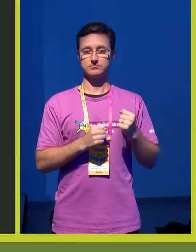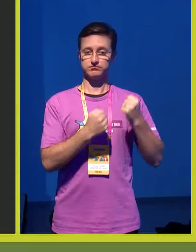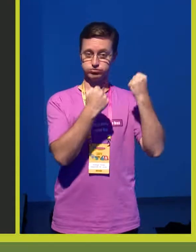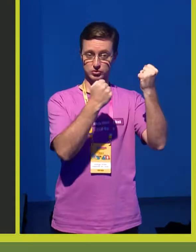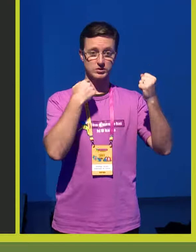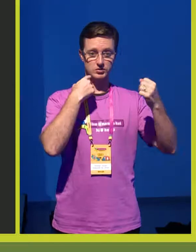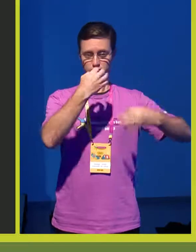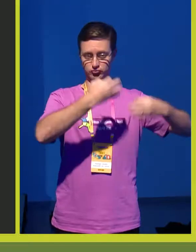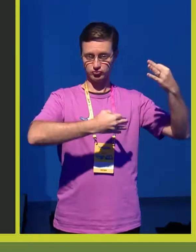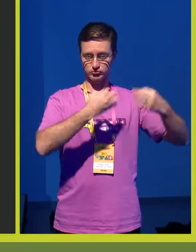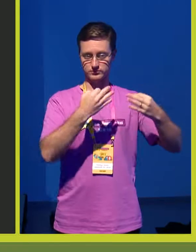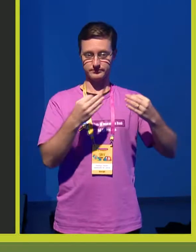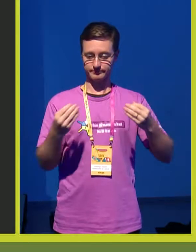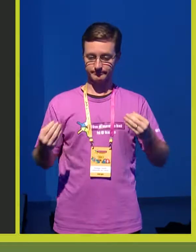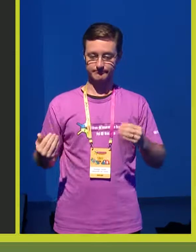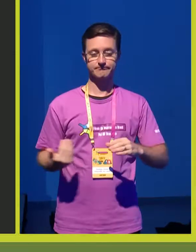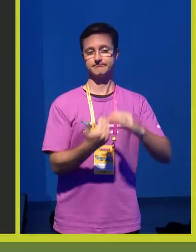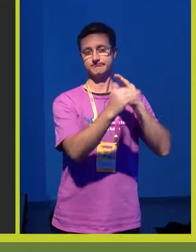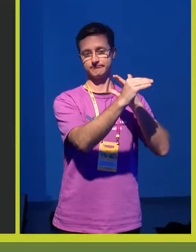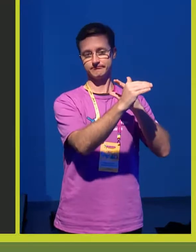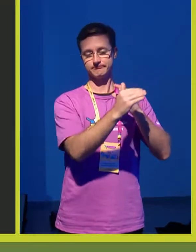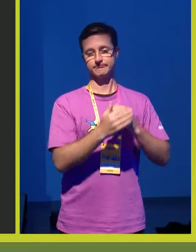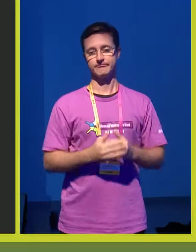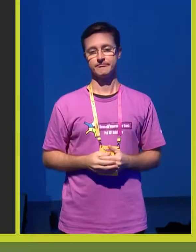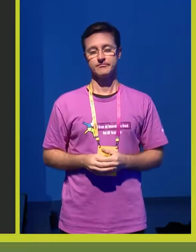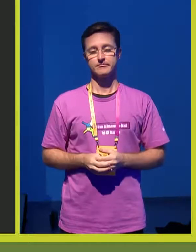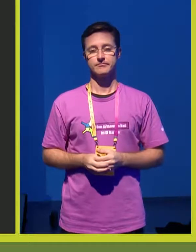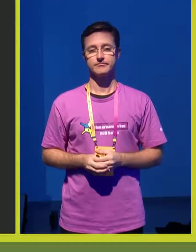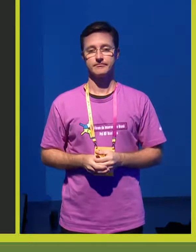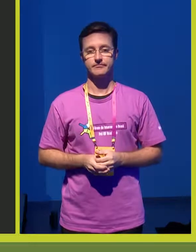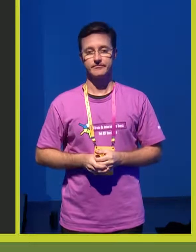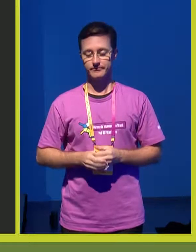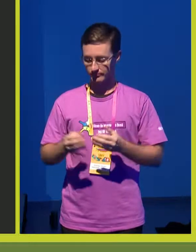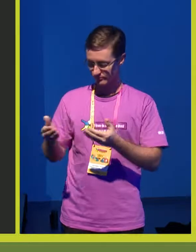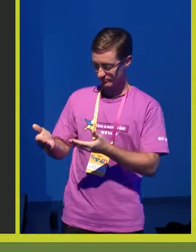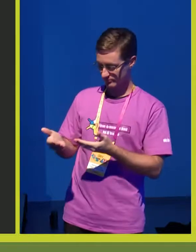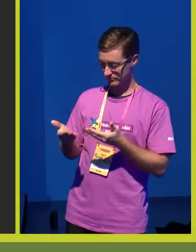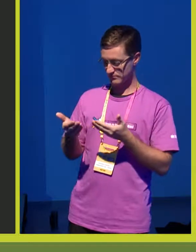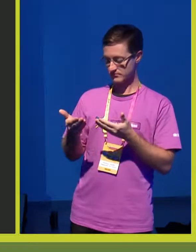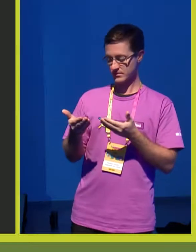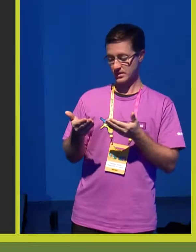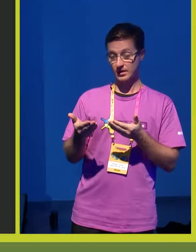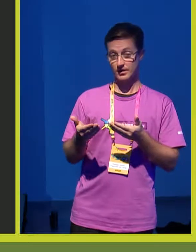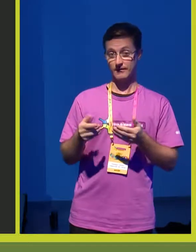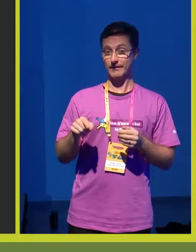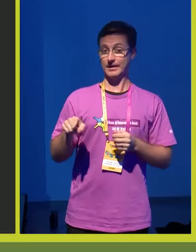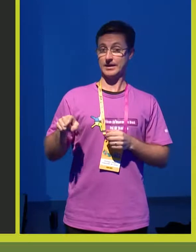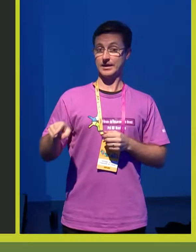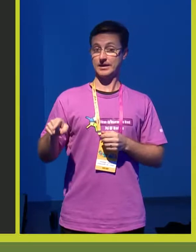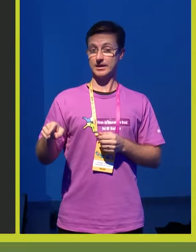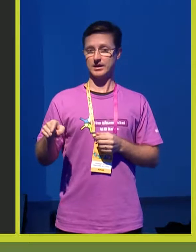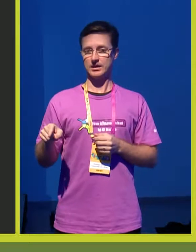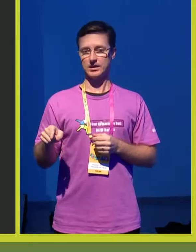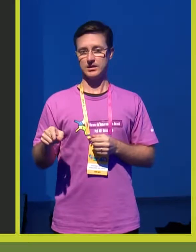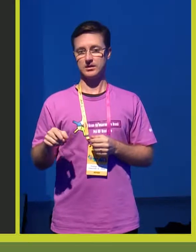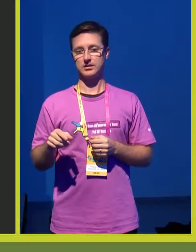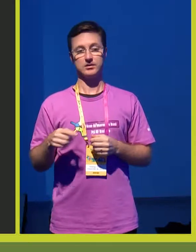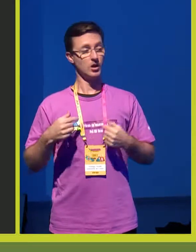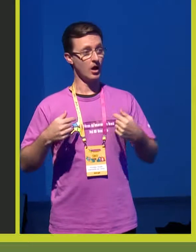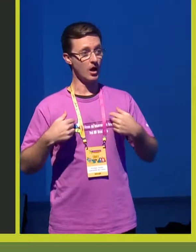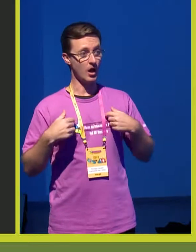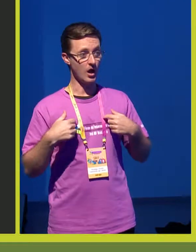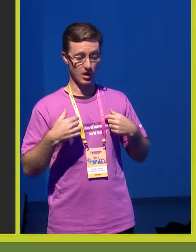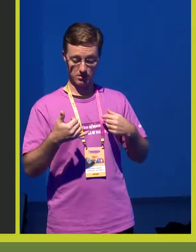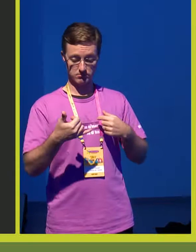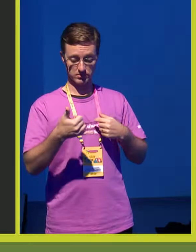caso estava tentando encabeçar a tese de que essa prova seria ilícita e, portanto,